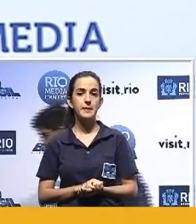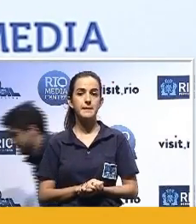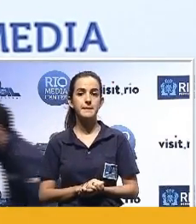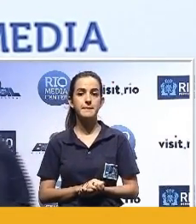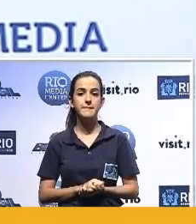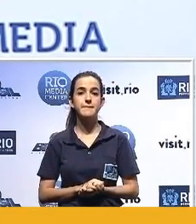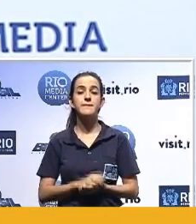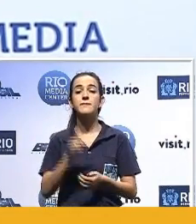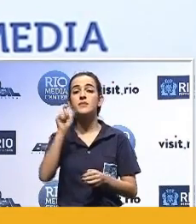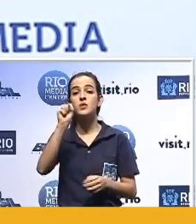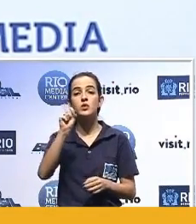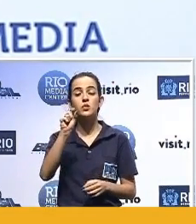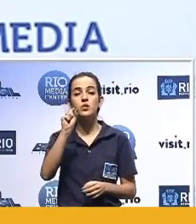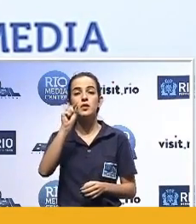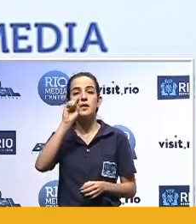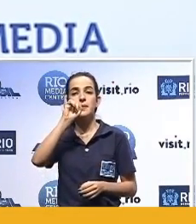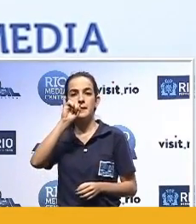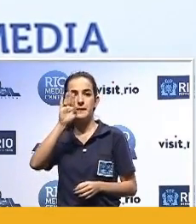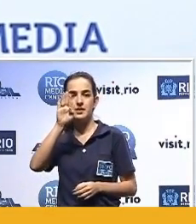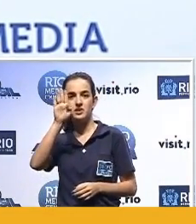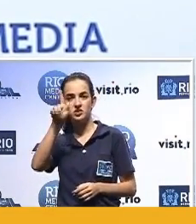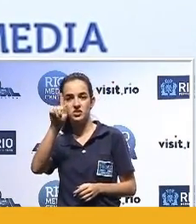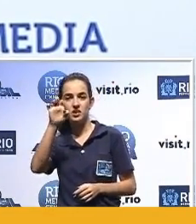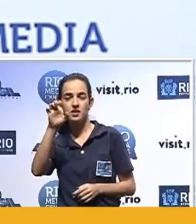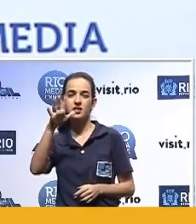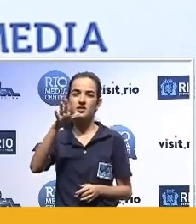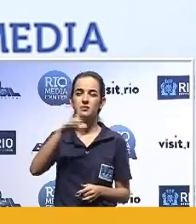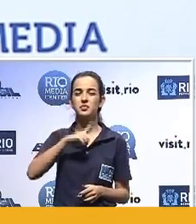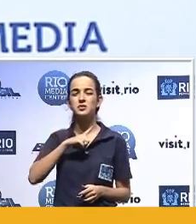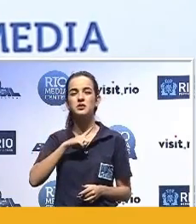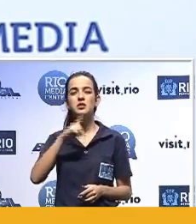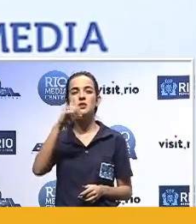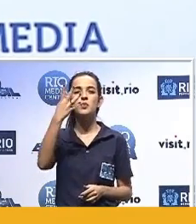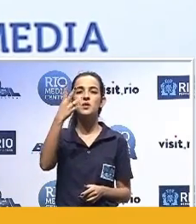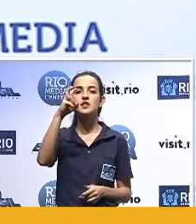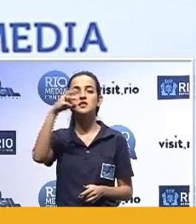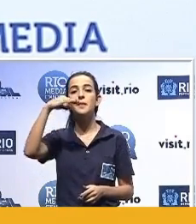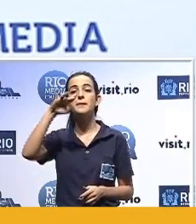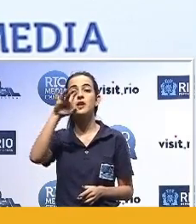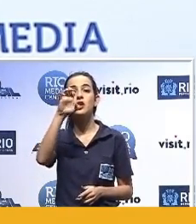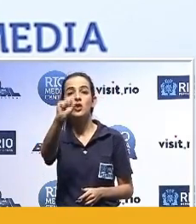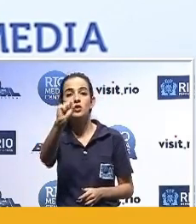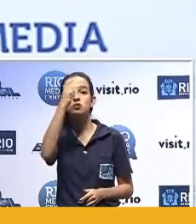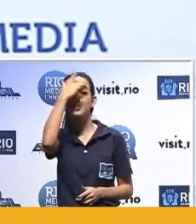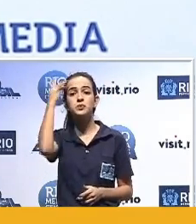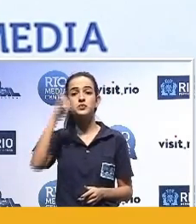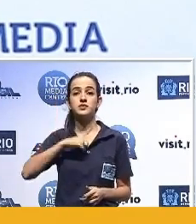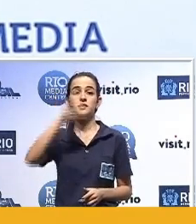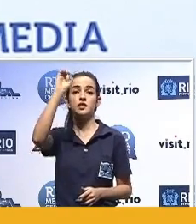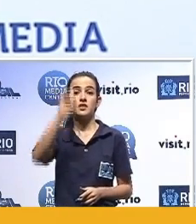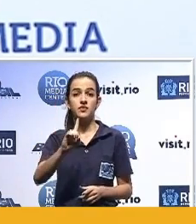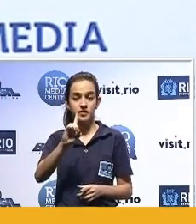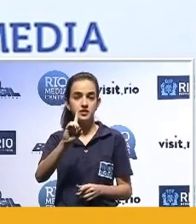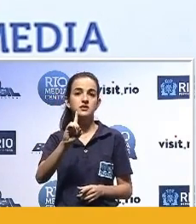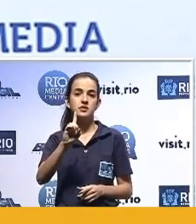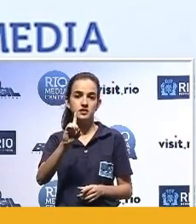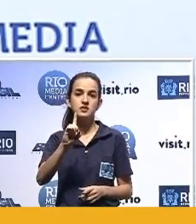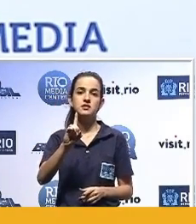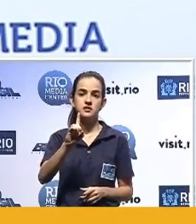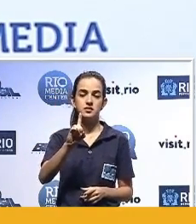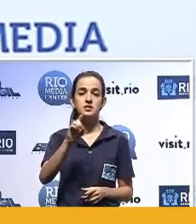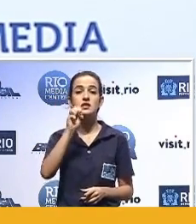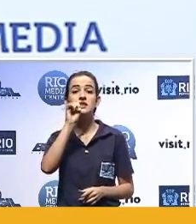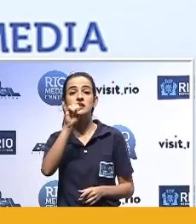pelo IBGE, a gente tem perto de 45 milhões de pessoas com algum tipo de deficiência. Se